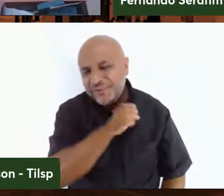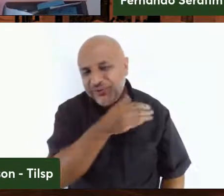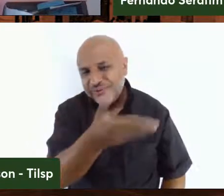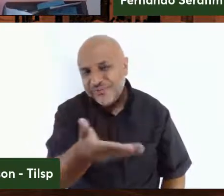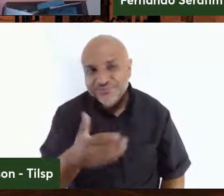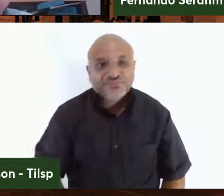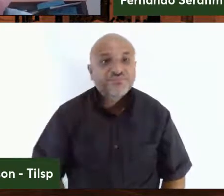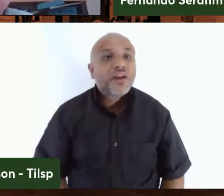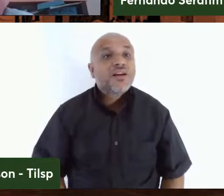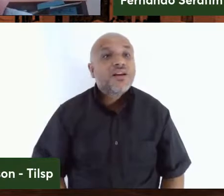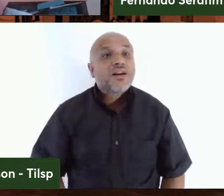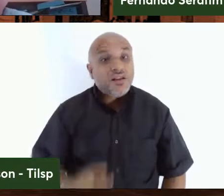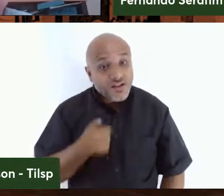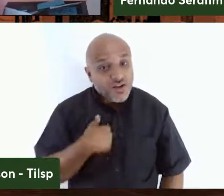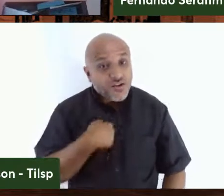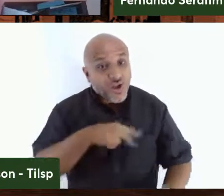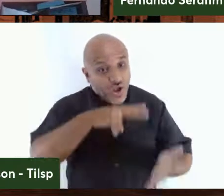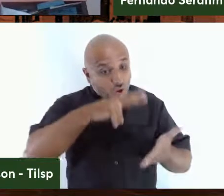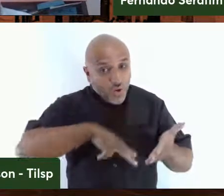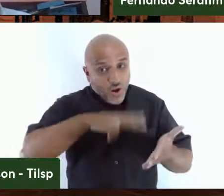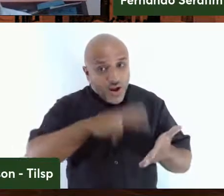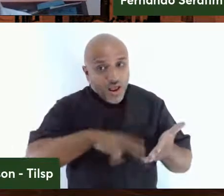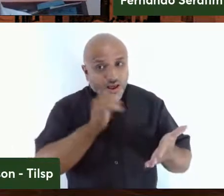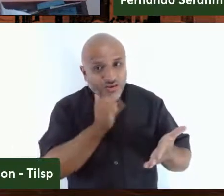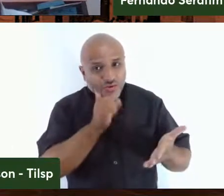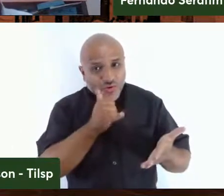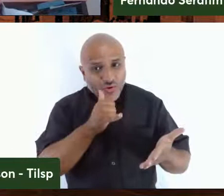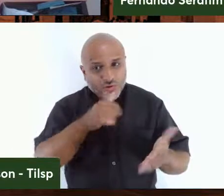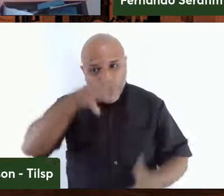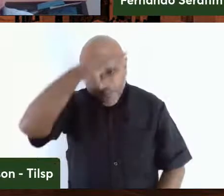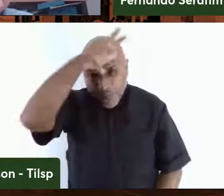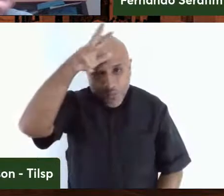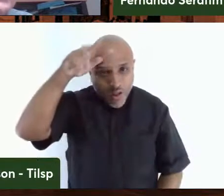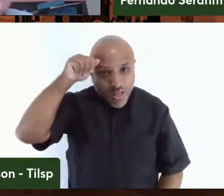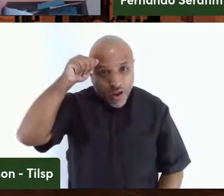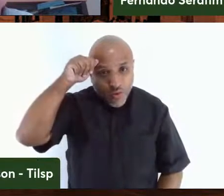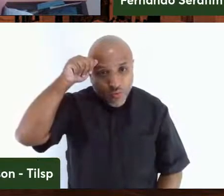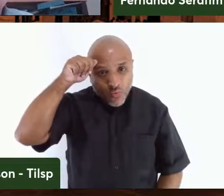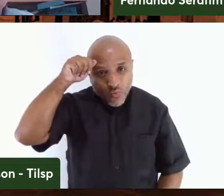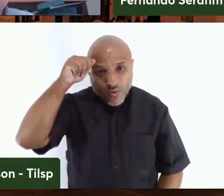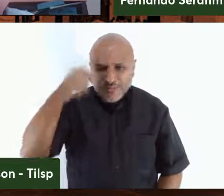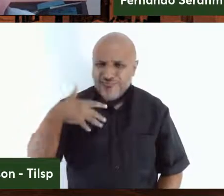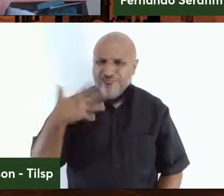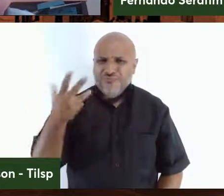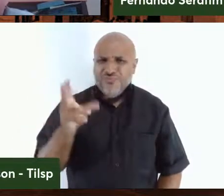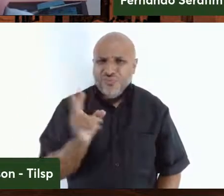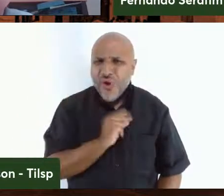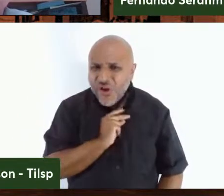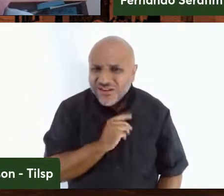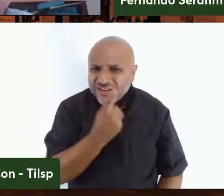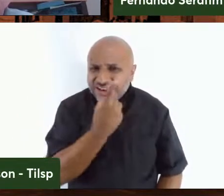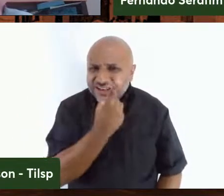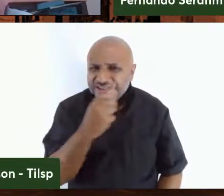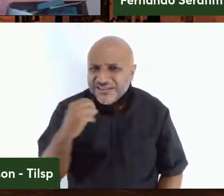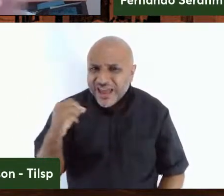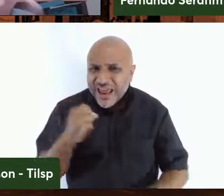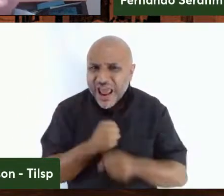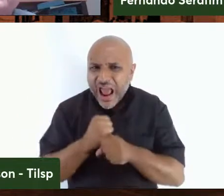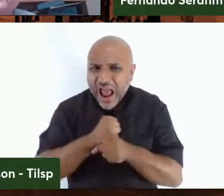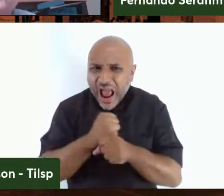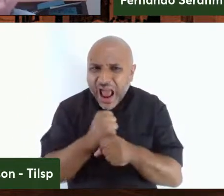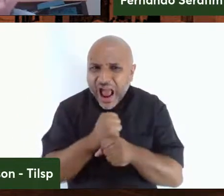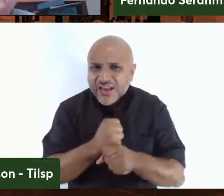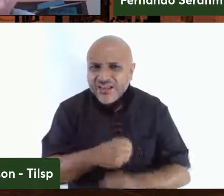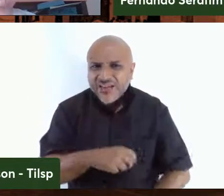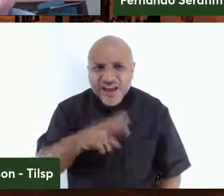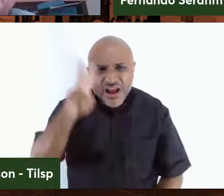E isso, vamos dizer, eu lendo esse conto em Manaus, eu disse, mas que diabo? 100 anos depois, a história da